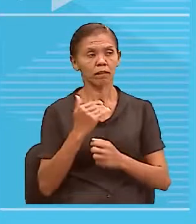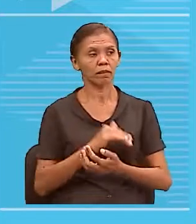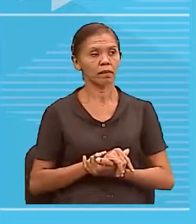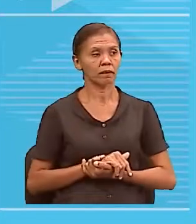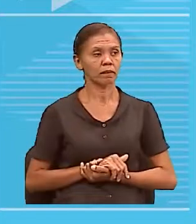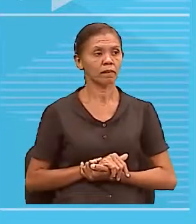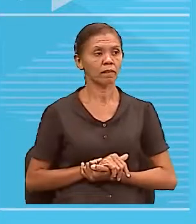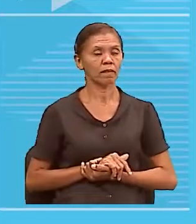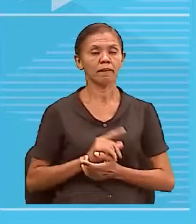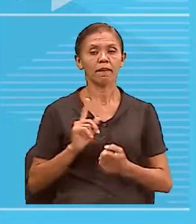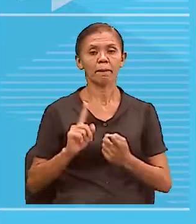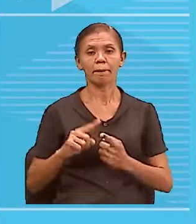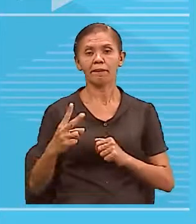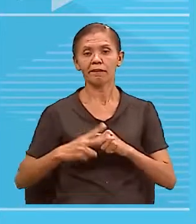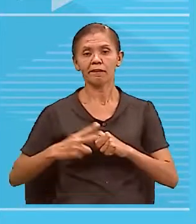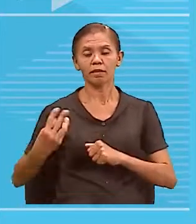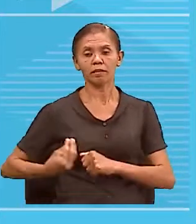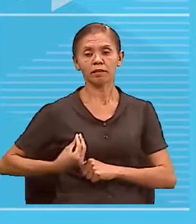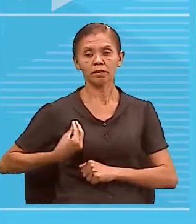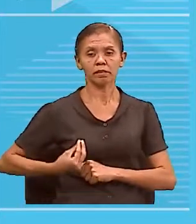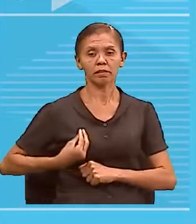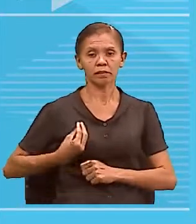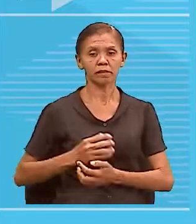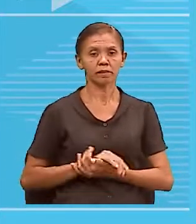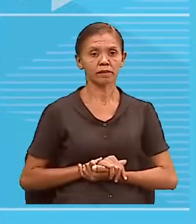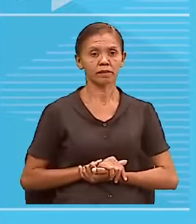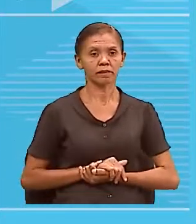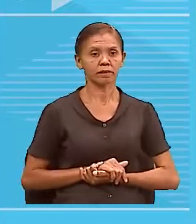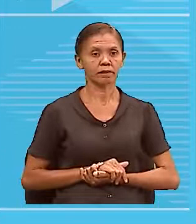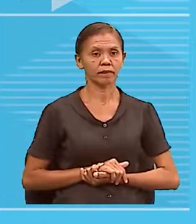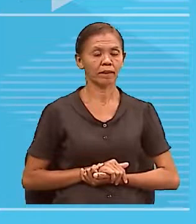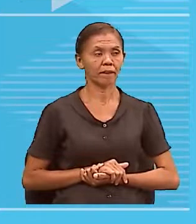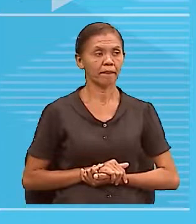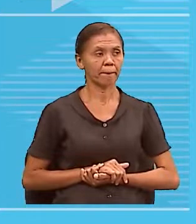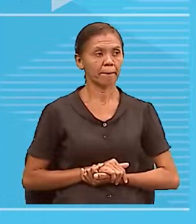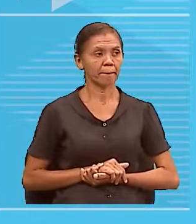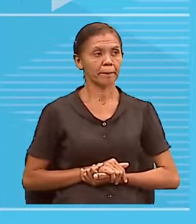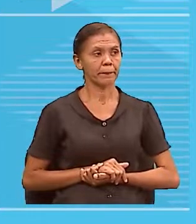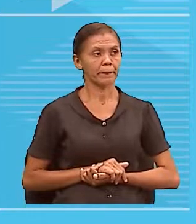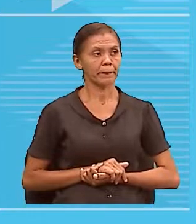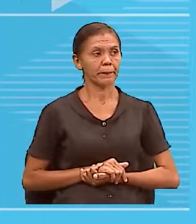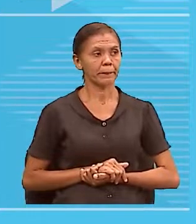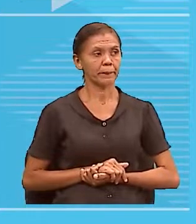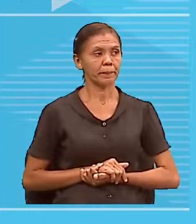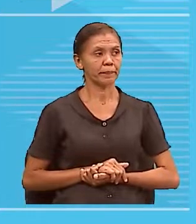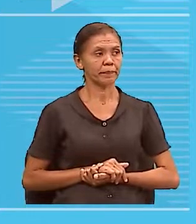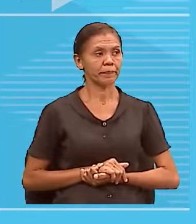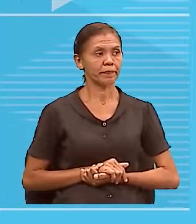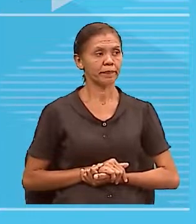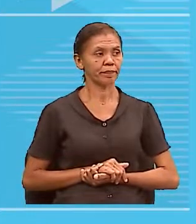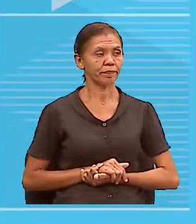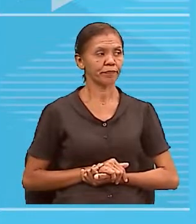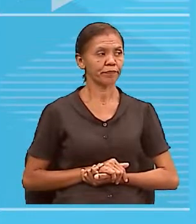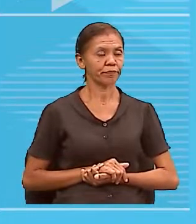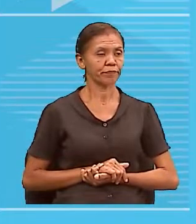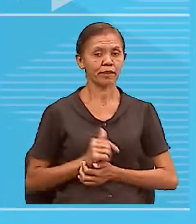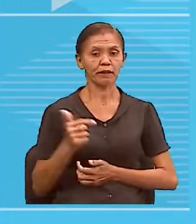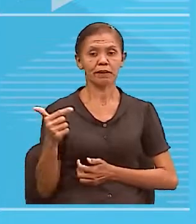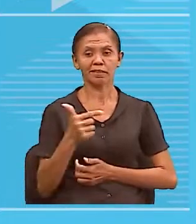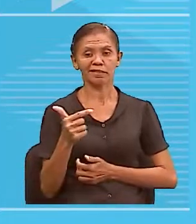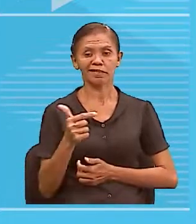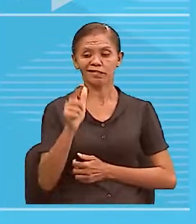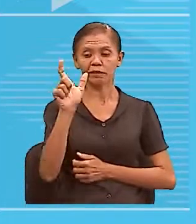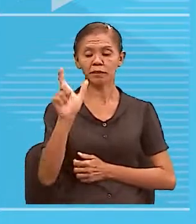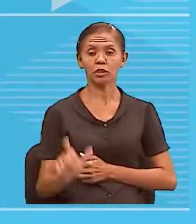vivia quer viver ou morar de ouvir muito vivas vive então dá onde é que vem a forma da segunda pessoa